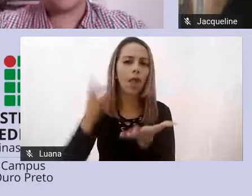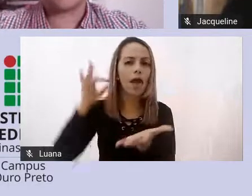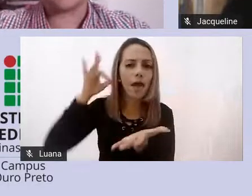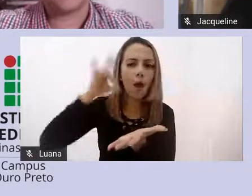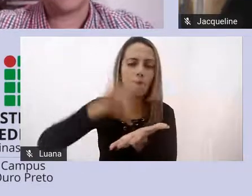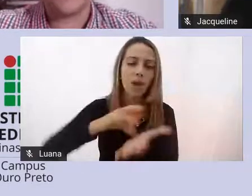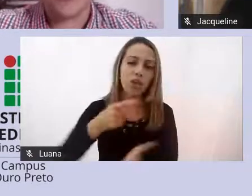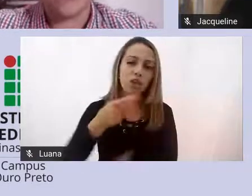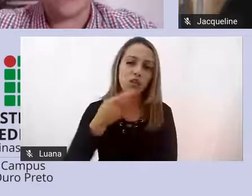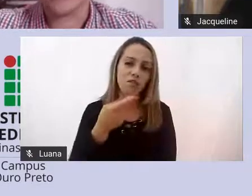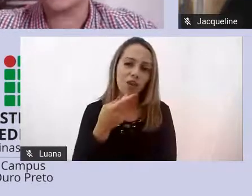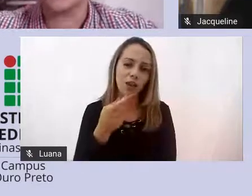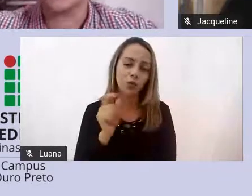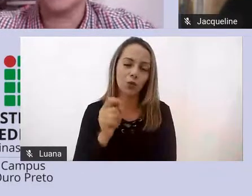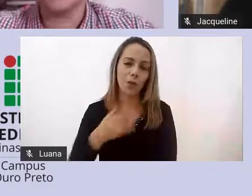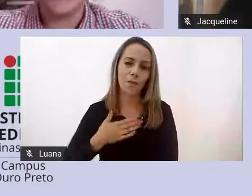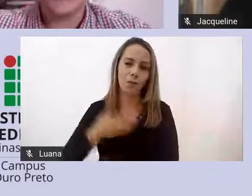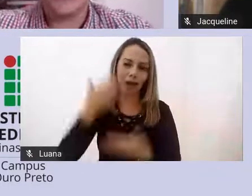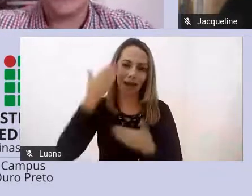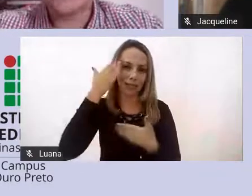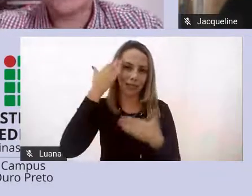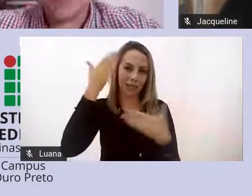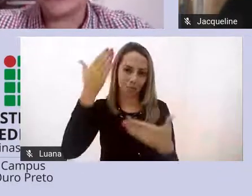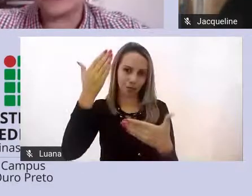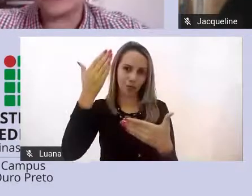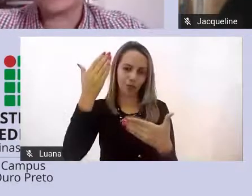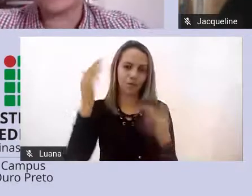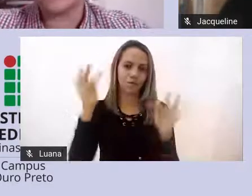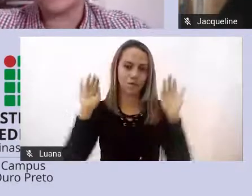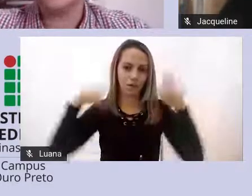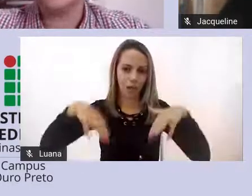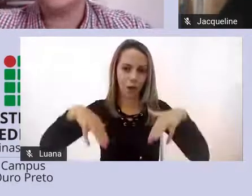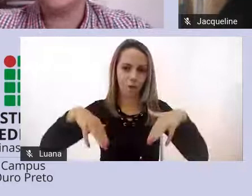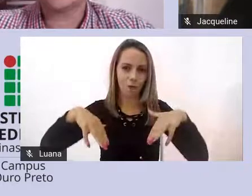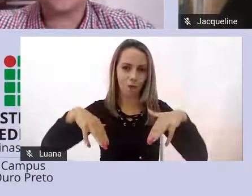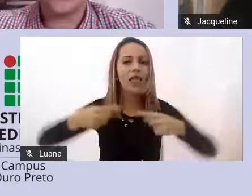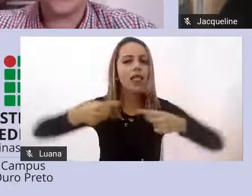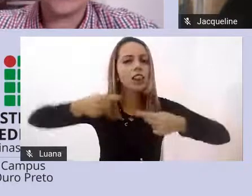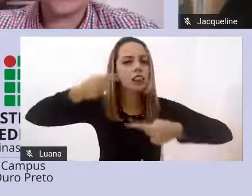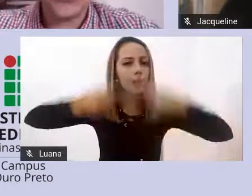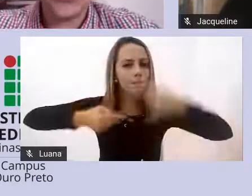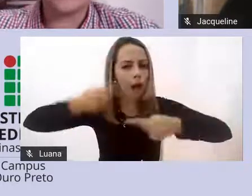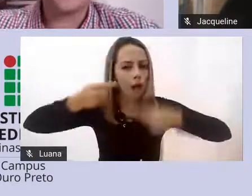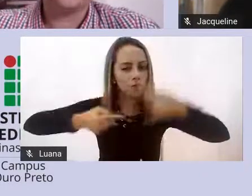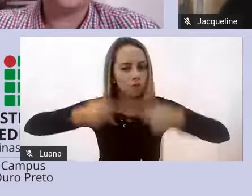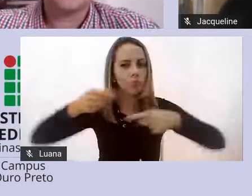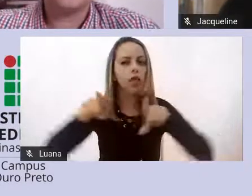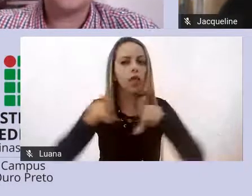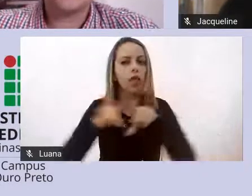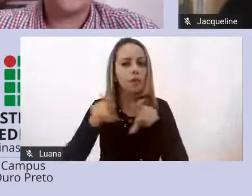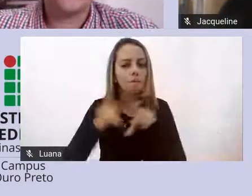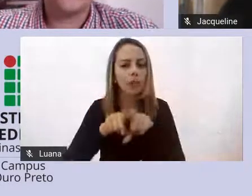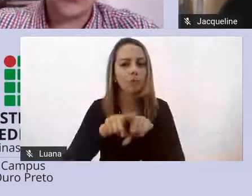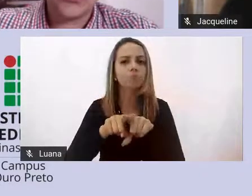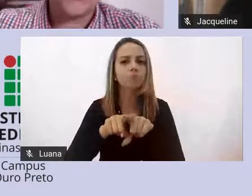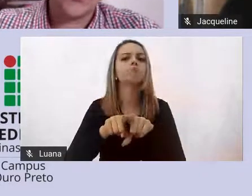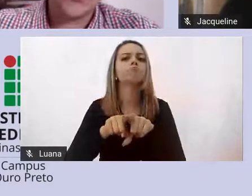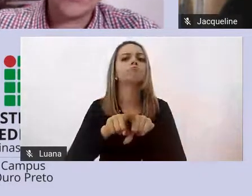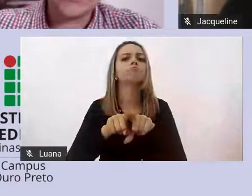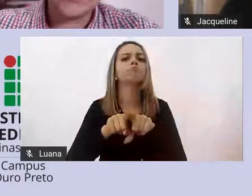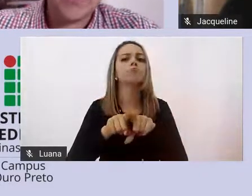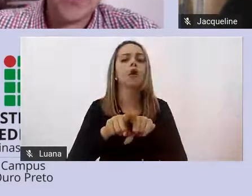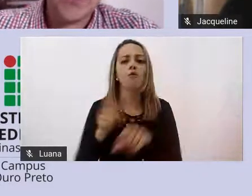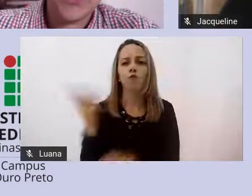meu agradecimento final, acho que os debates e as colocações de vocês dois